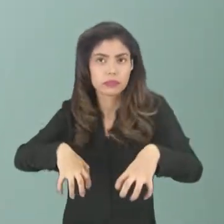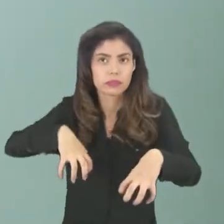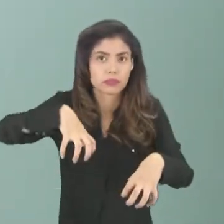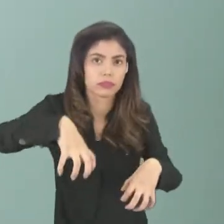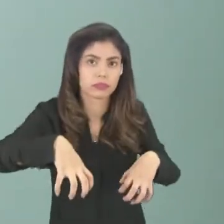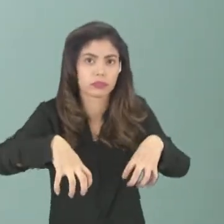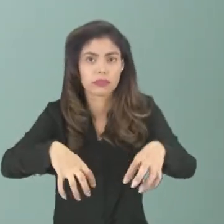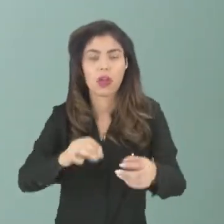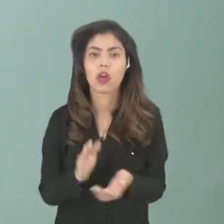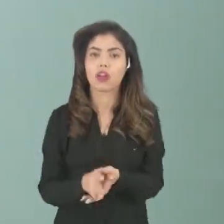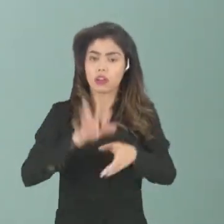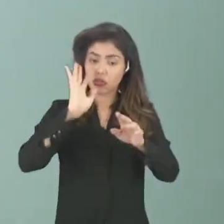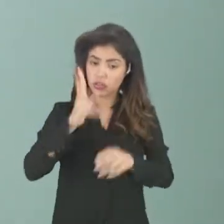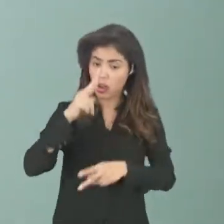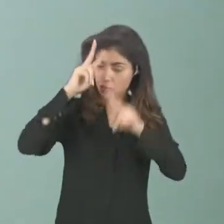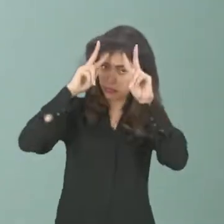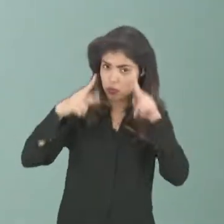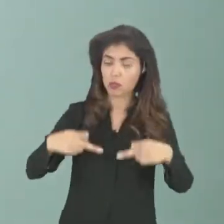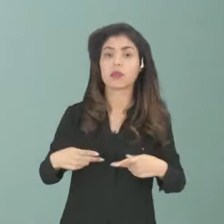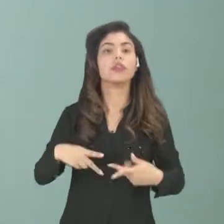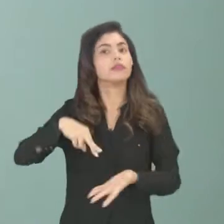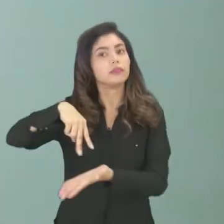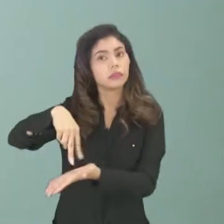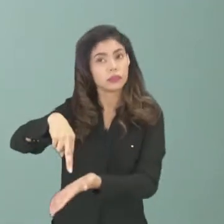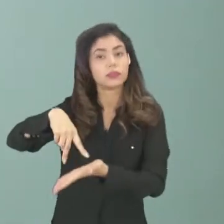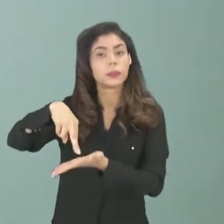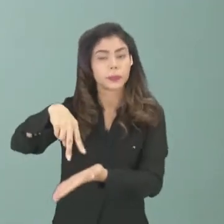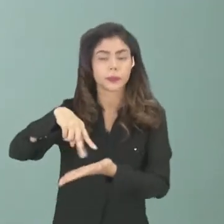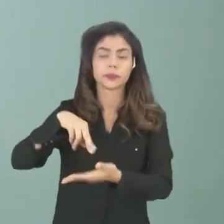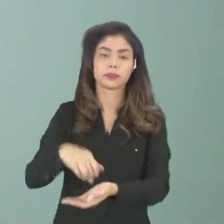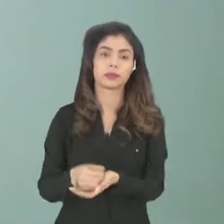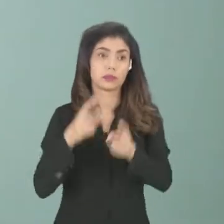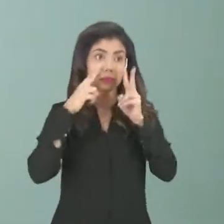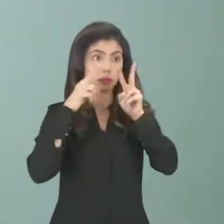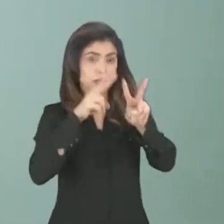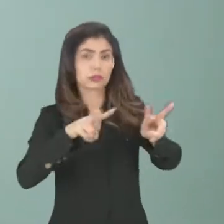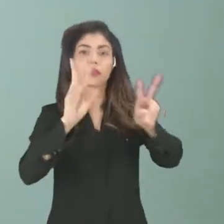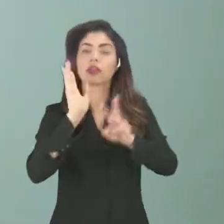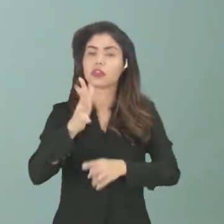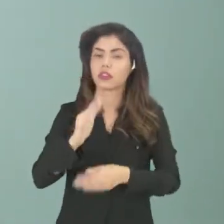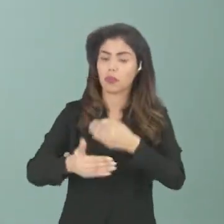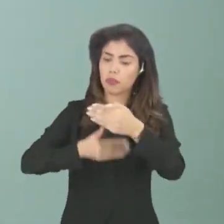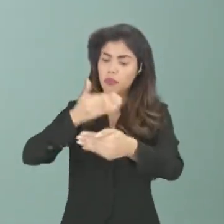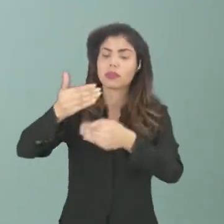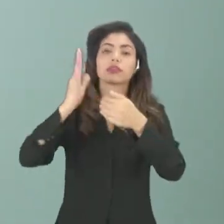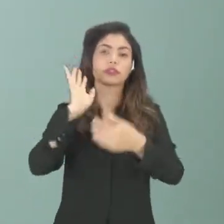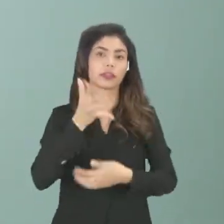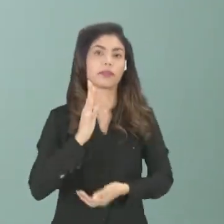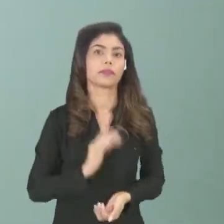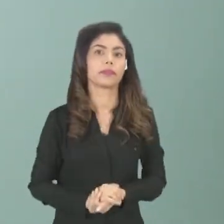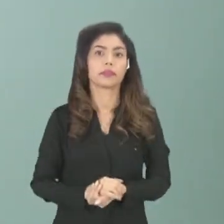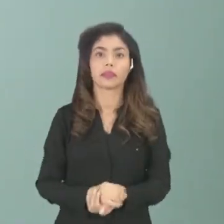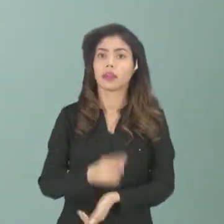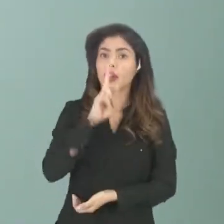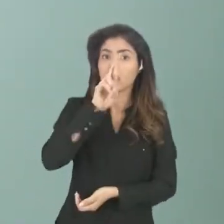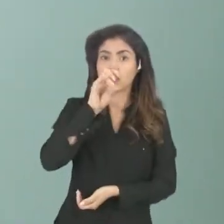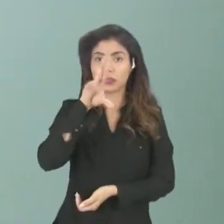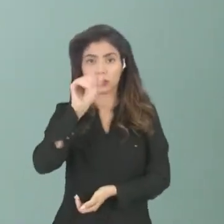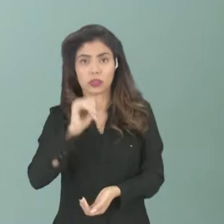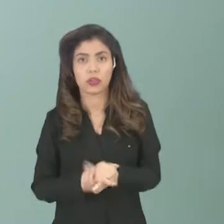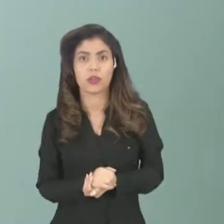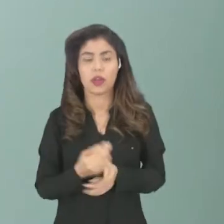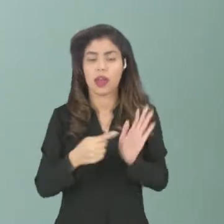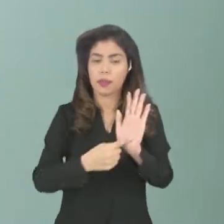humano já é uma evolução, né? Andamos com 2 pernas, podemos contemplar, então o ser humano já seria uma evolução. E Rousseau representaria